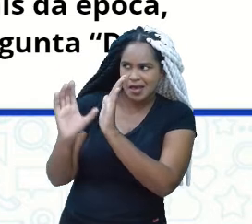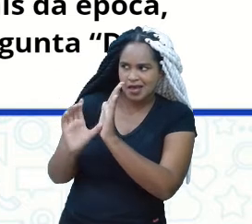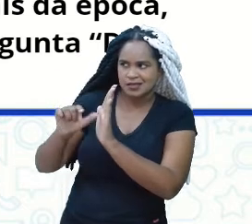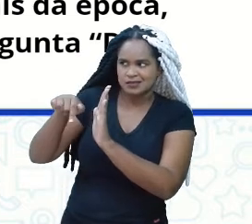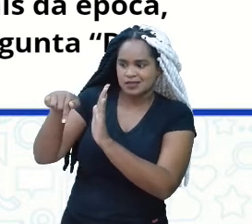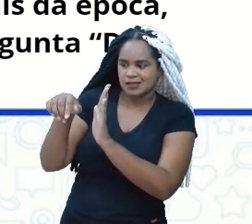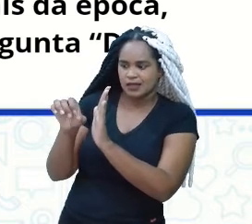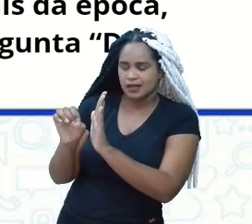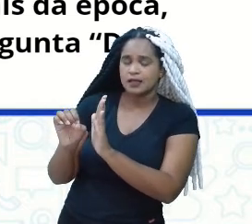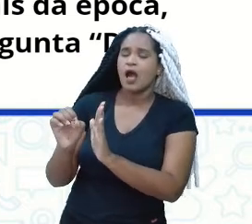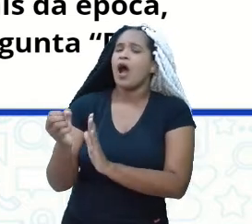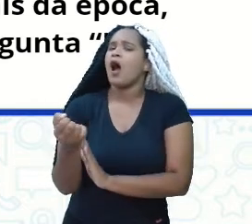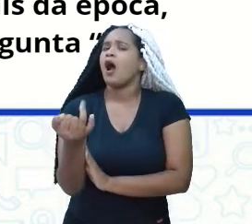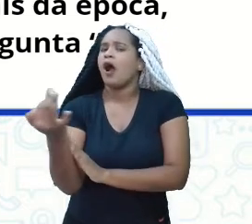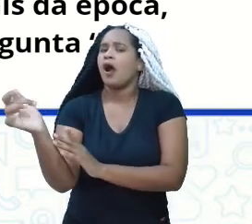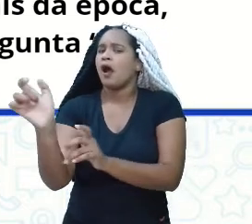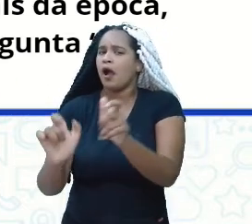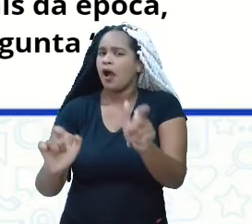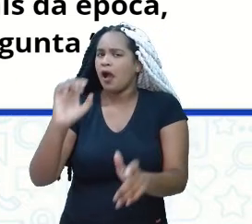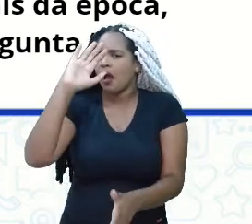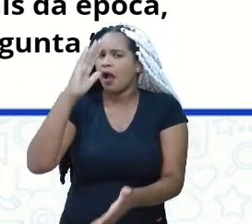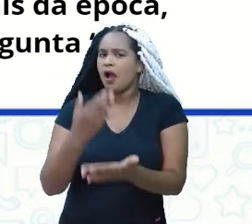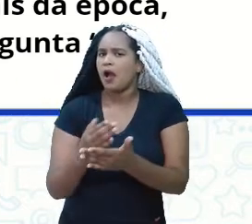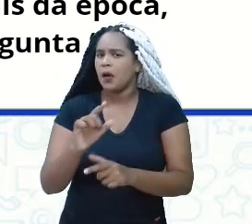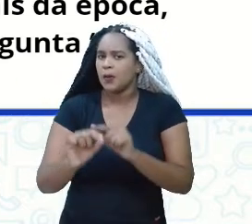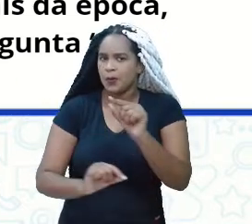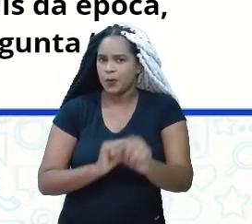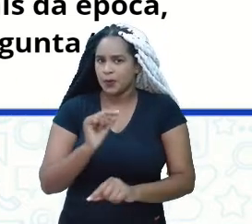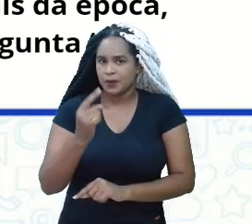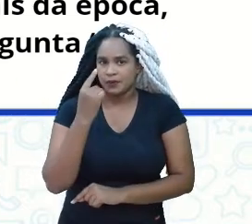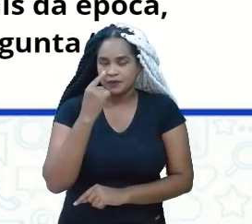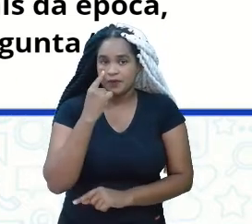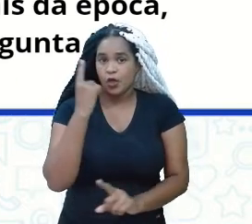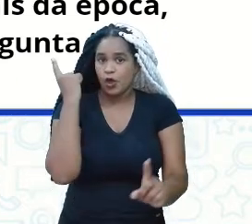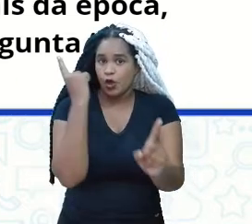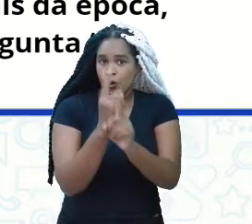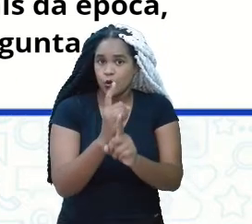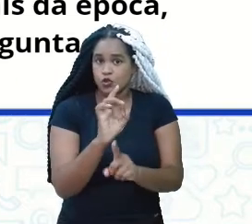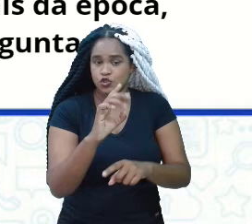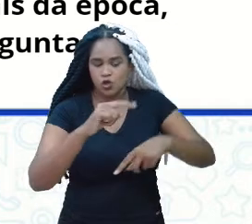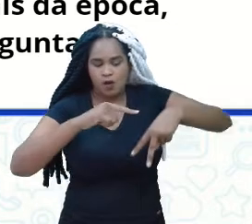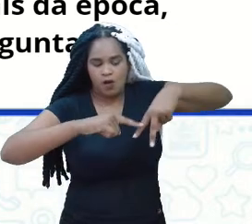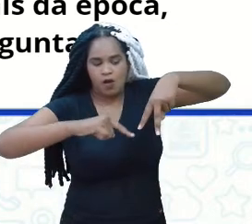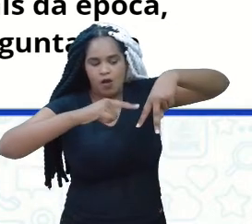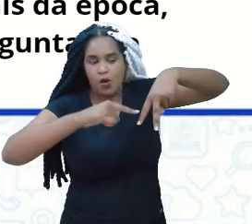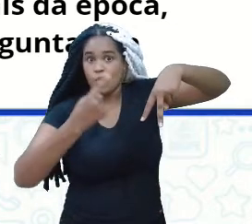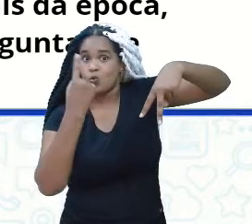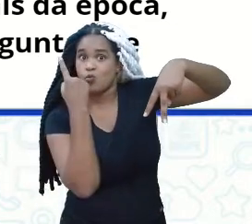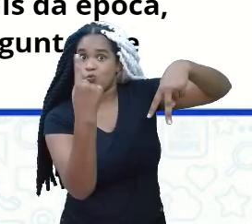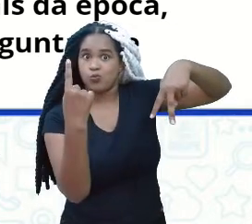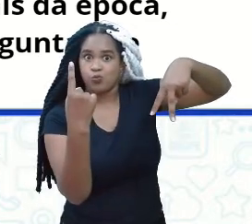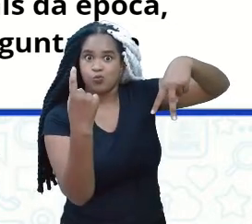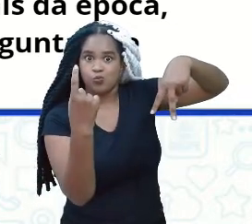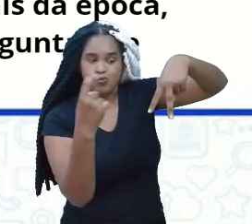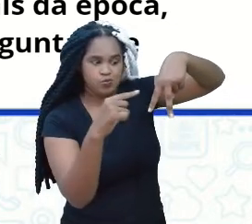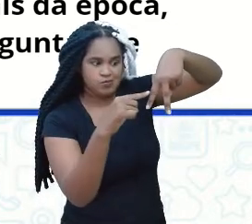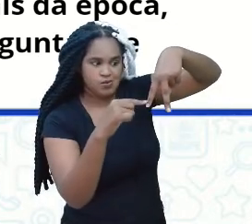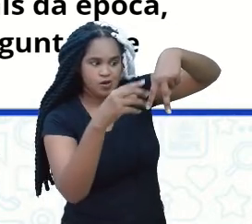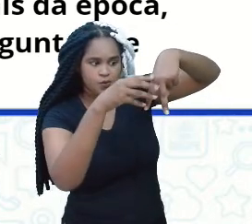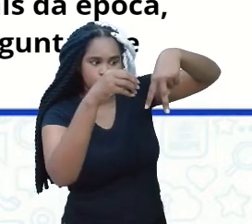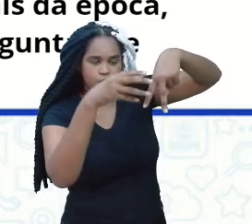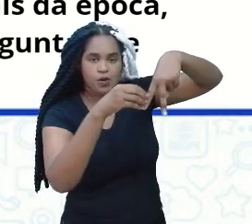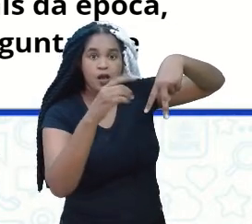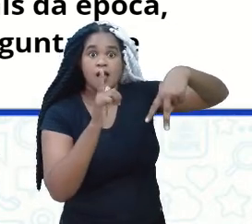começou quando foi encontrada uma perna cabeluda sem o resto do corpo, boiando no rio Capibaribe. A